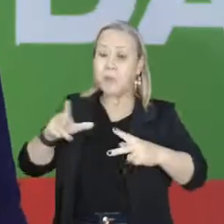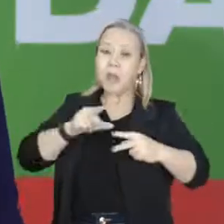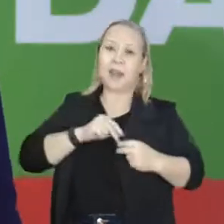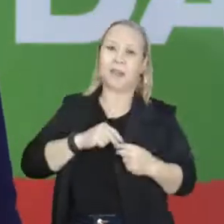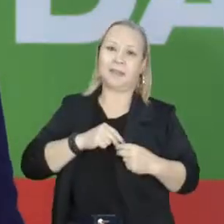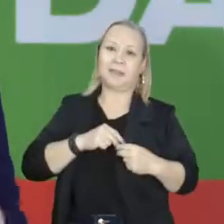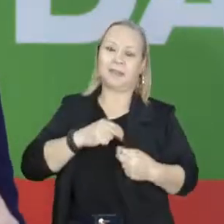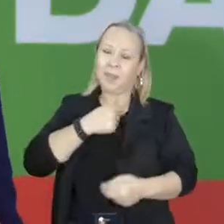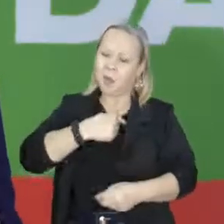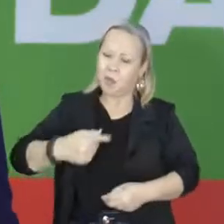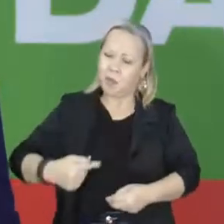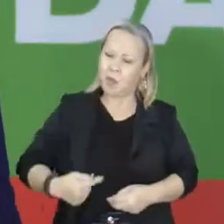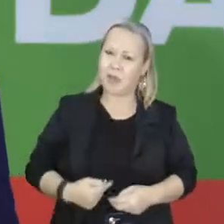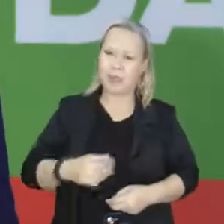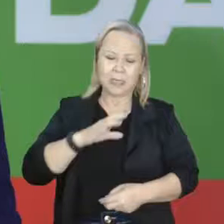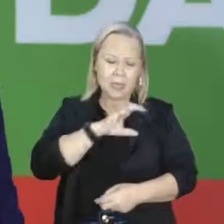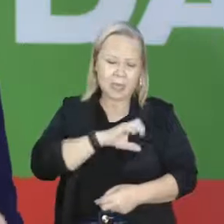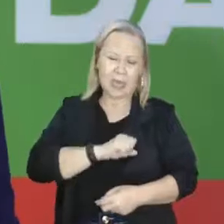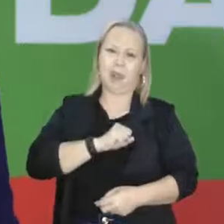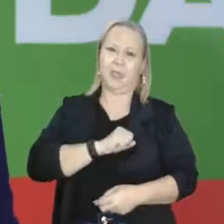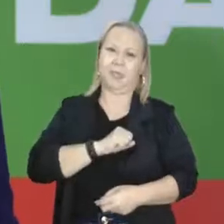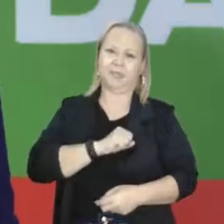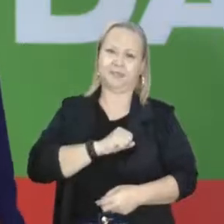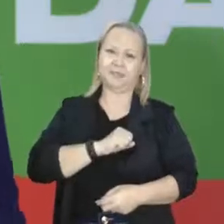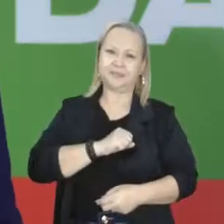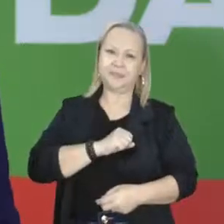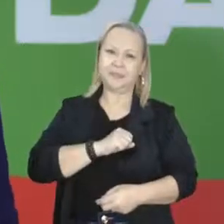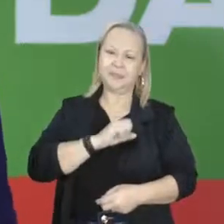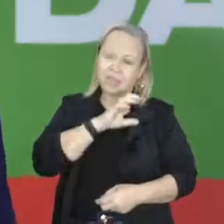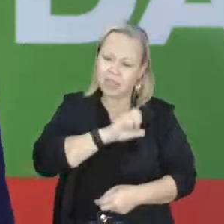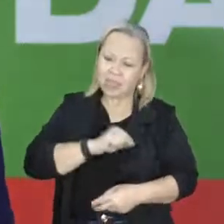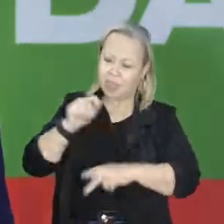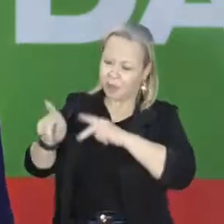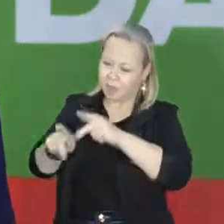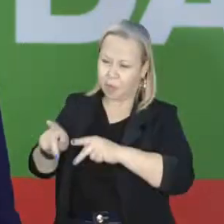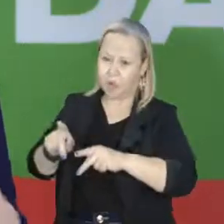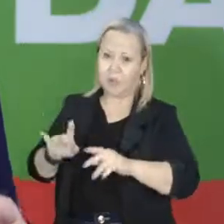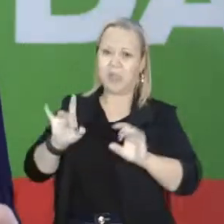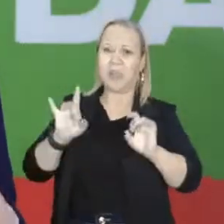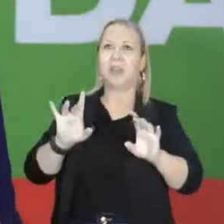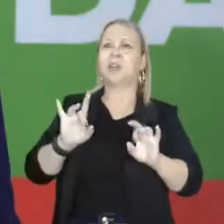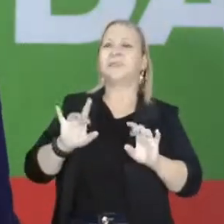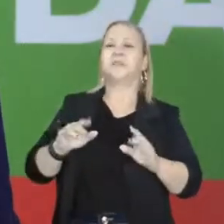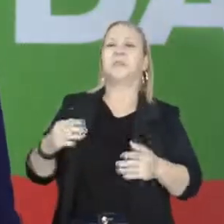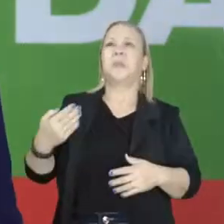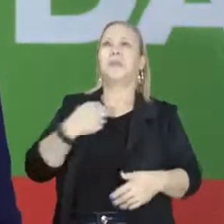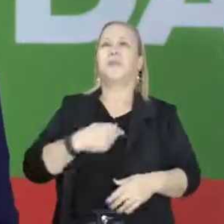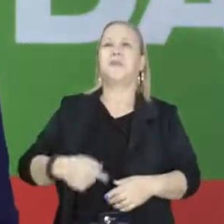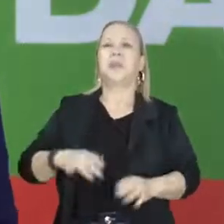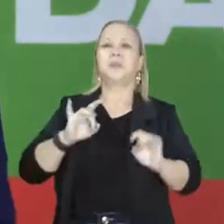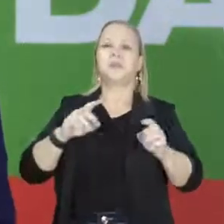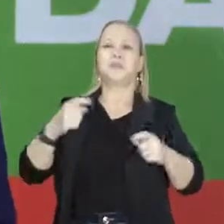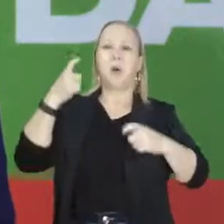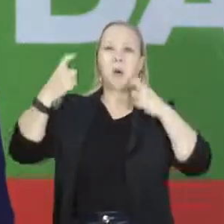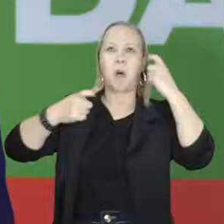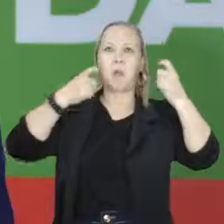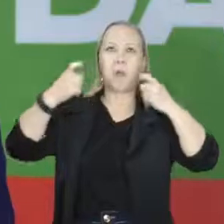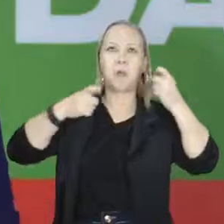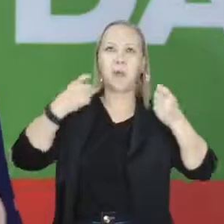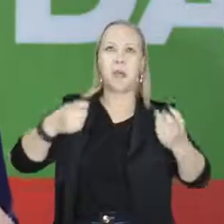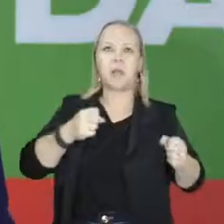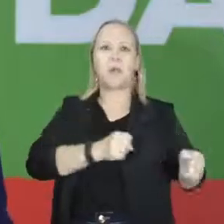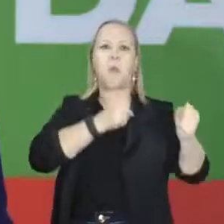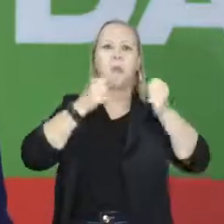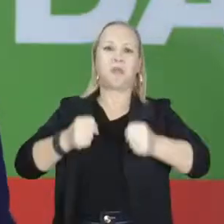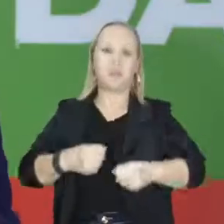um governo que não esteja preocupado apenas no poder pelo poder e tenta comprar, através do orçamento secreto